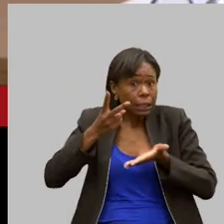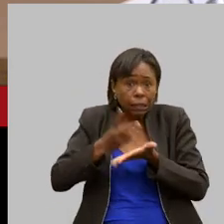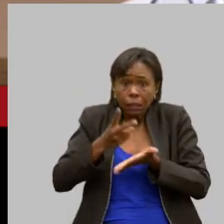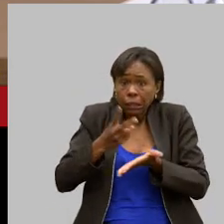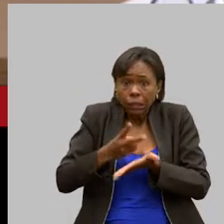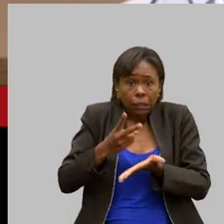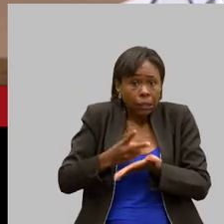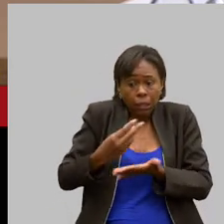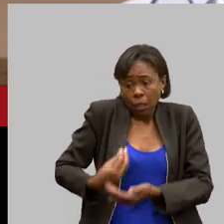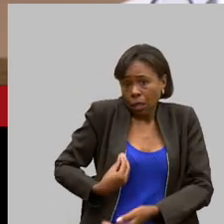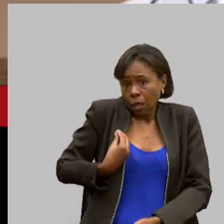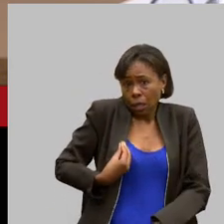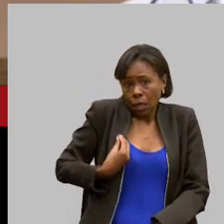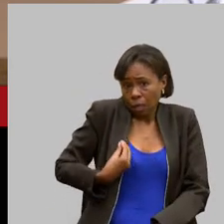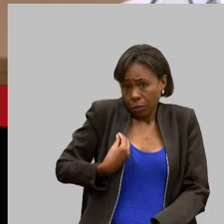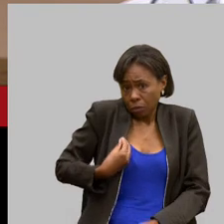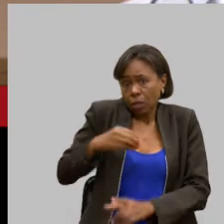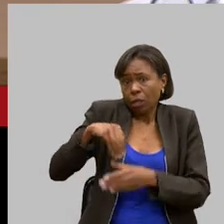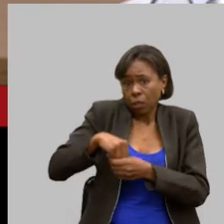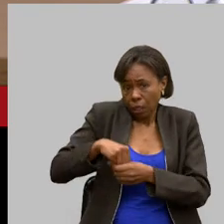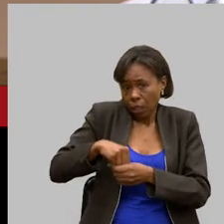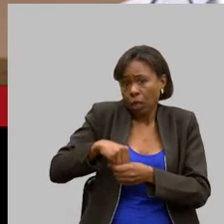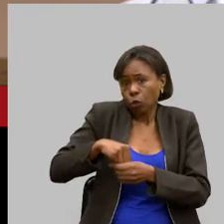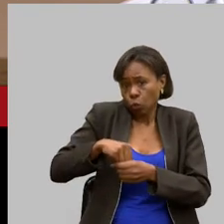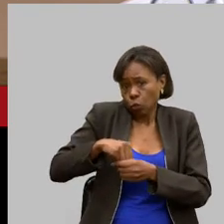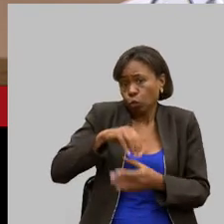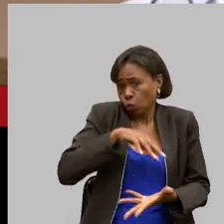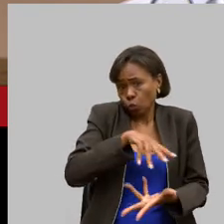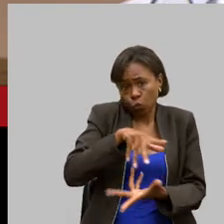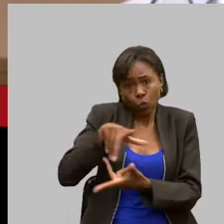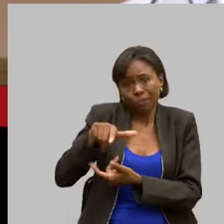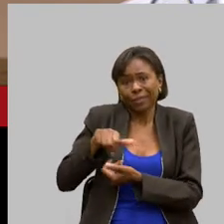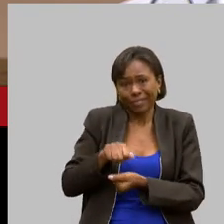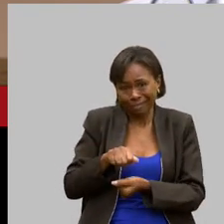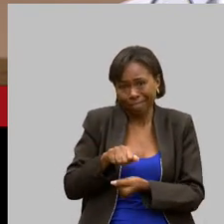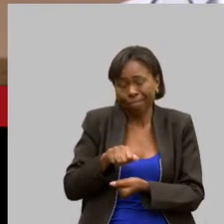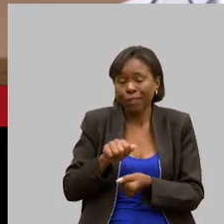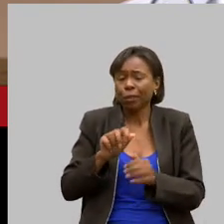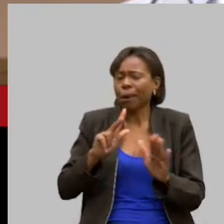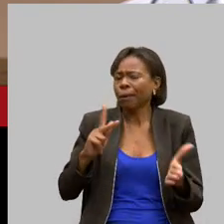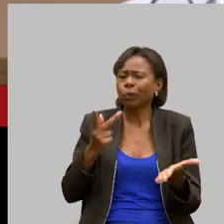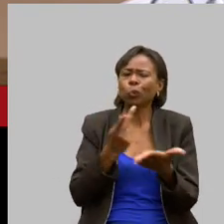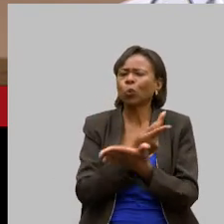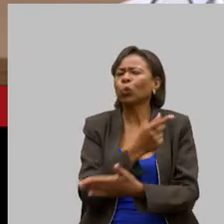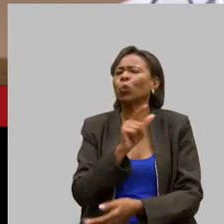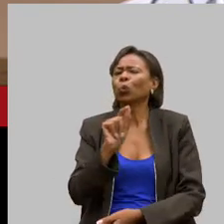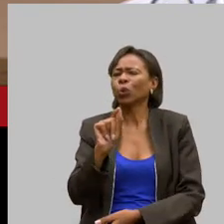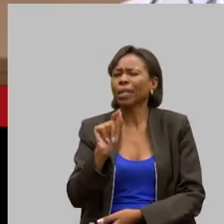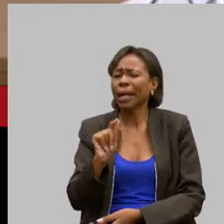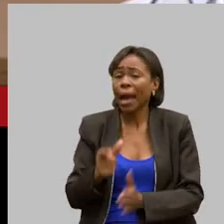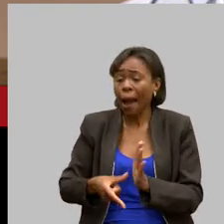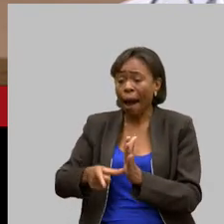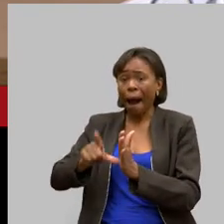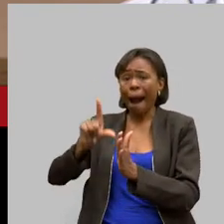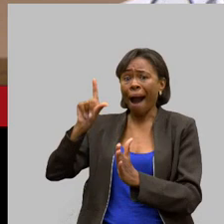existiram na nossa humanidade o que acontece é que elas estavam